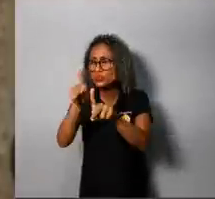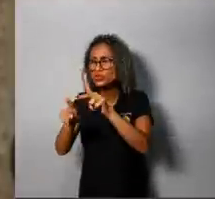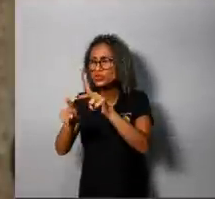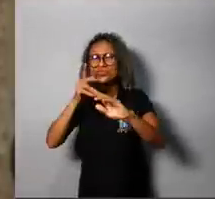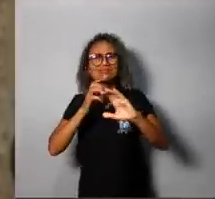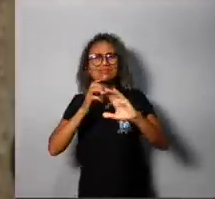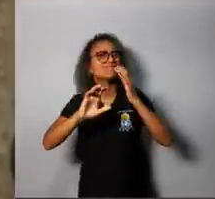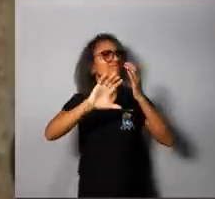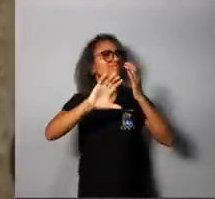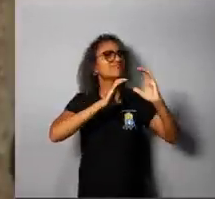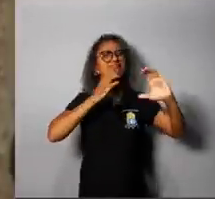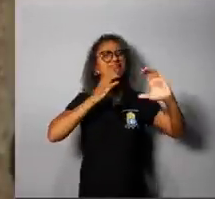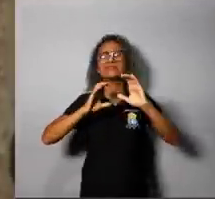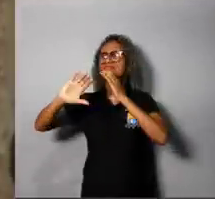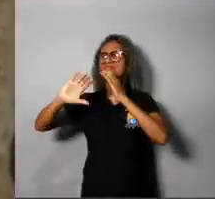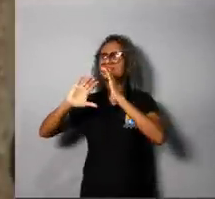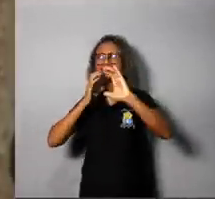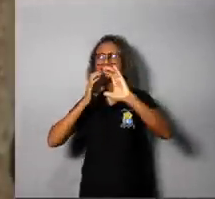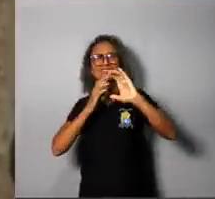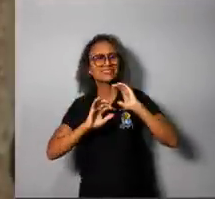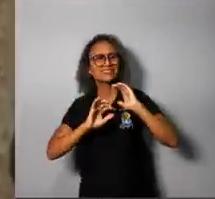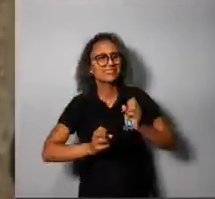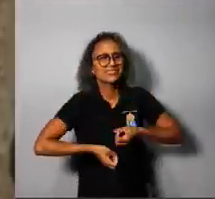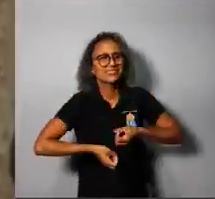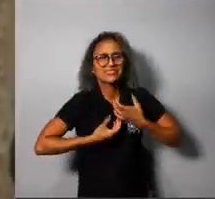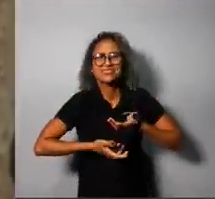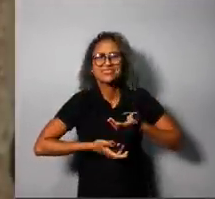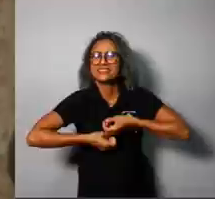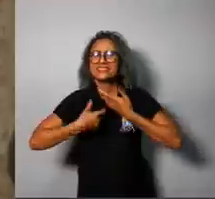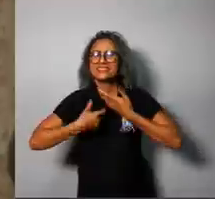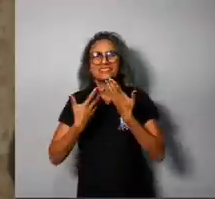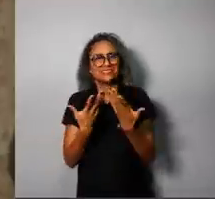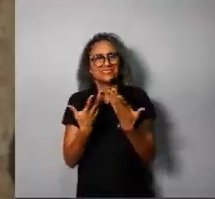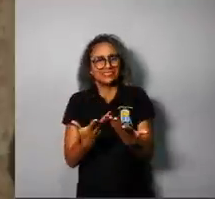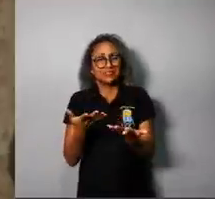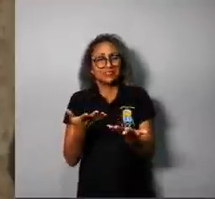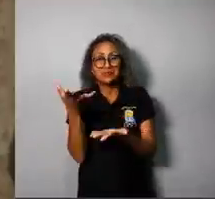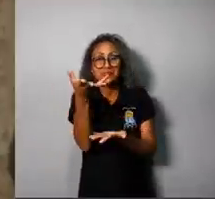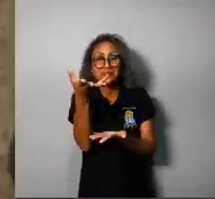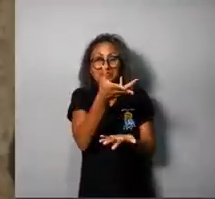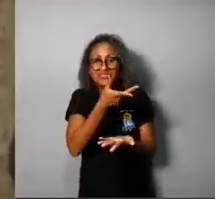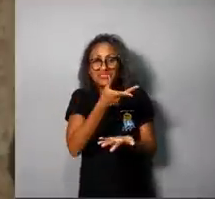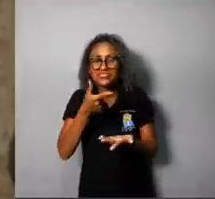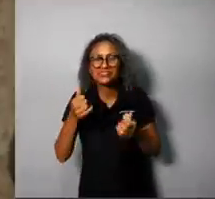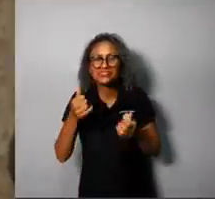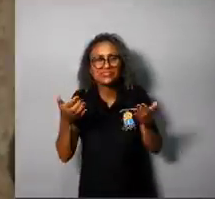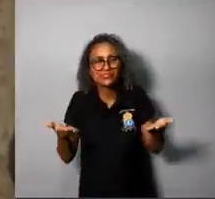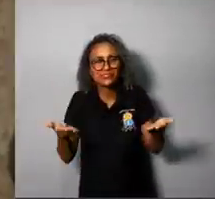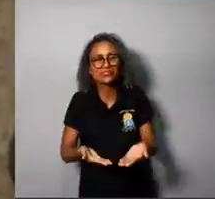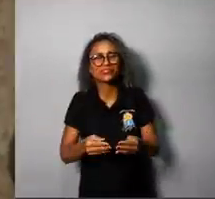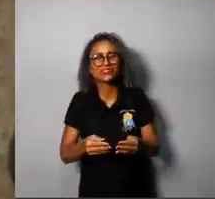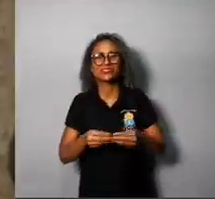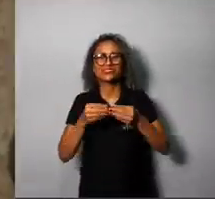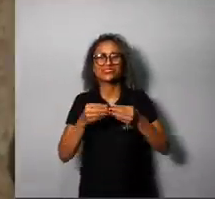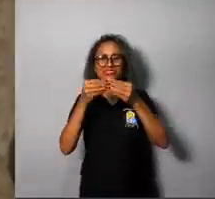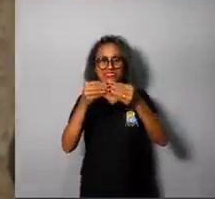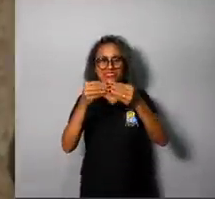também, ao participar da Santa Missa, nesse dia da nossa quinzena.